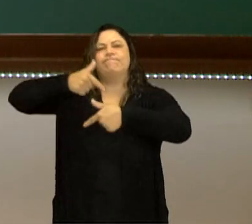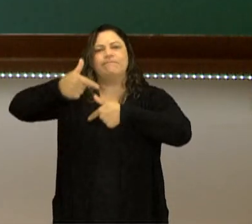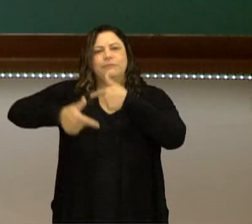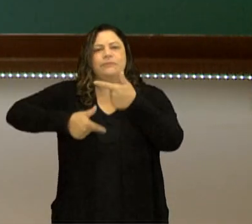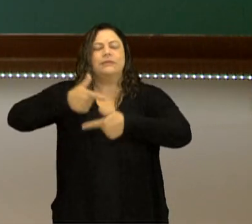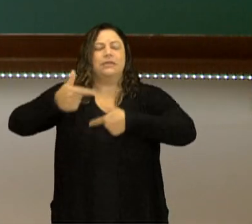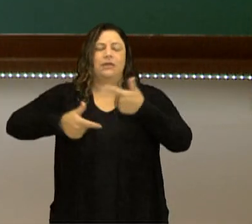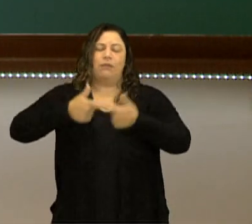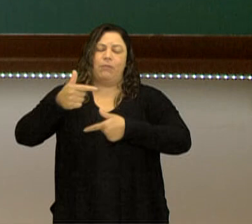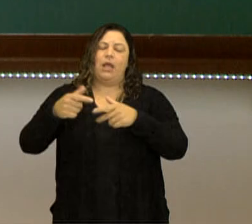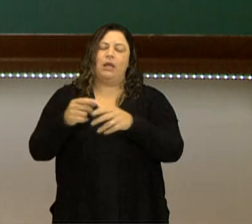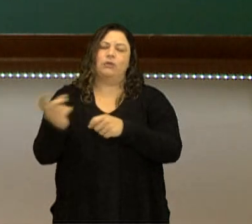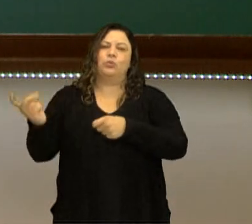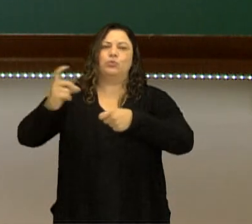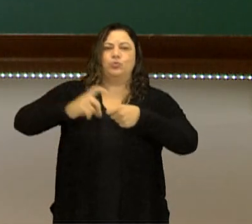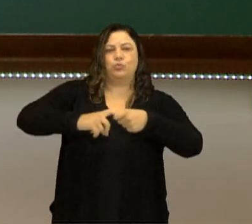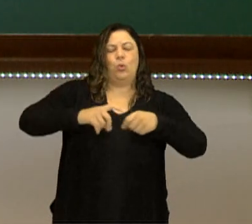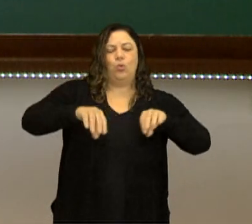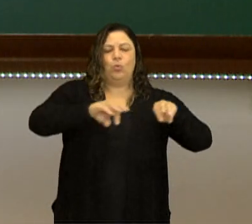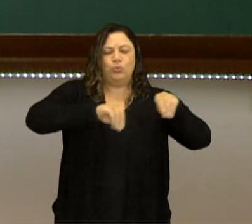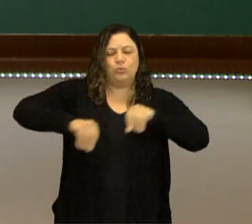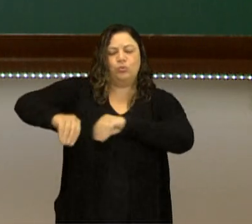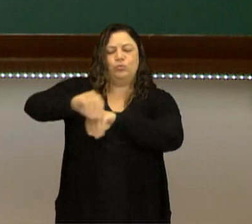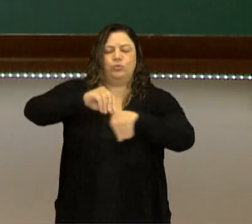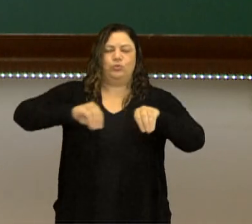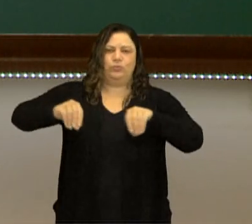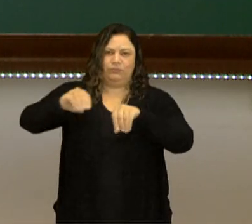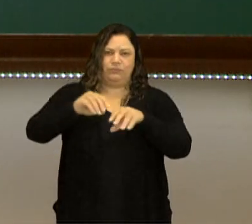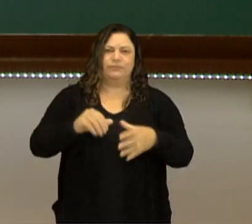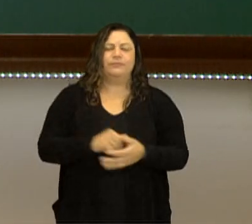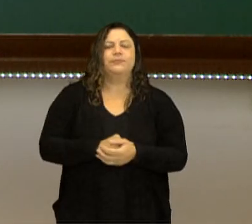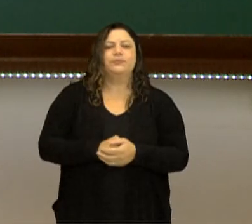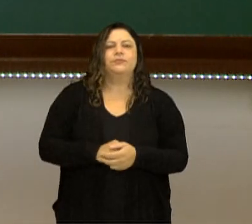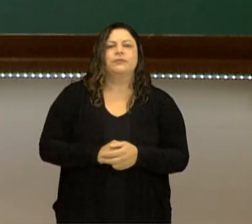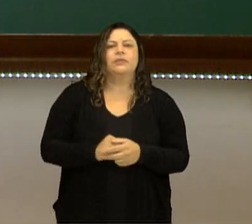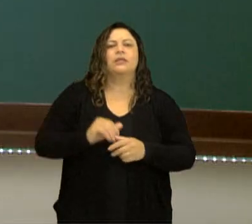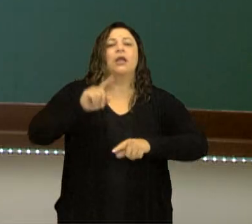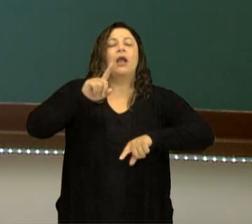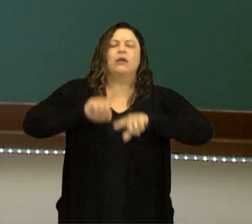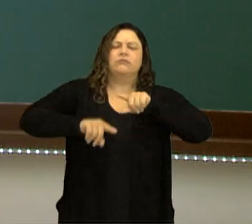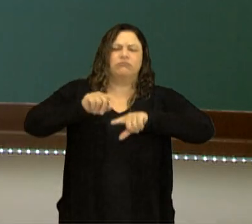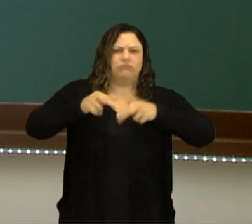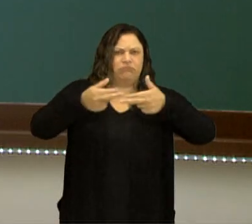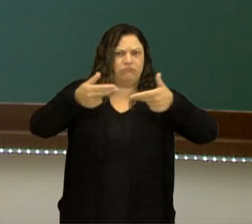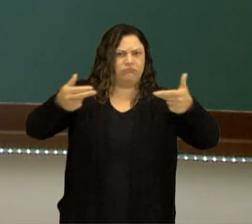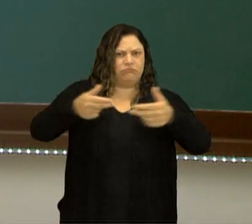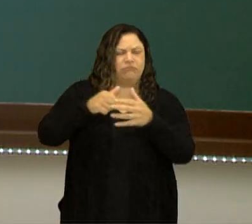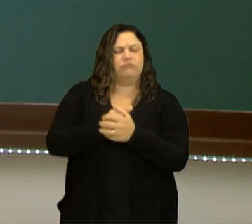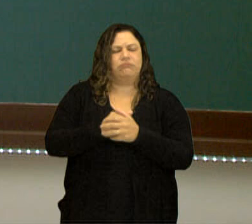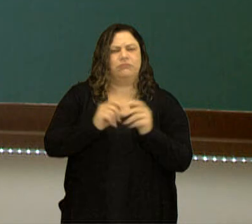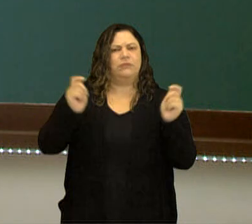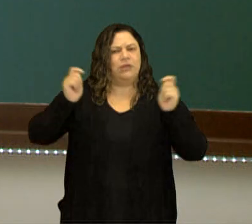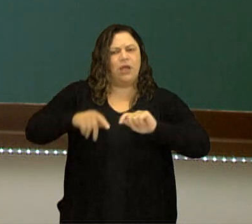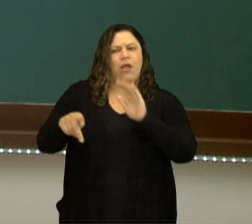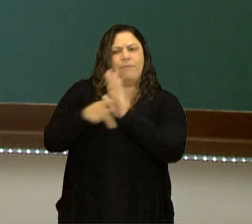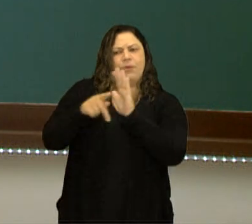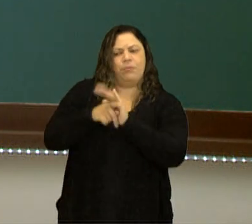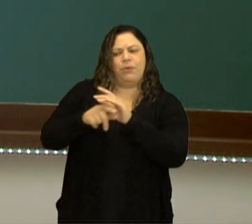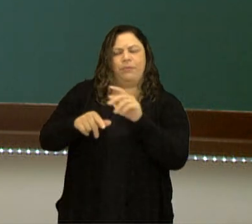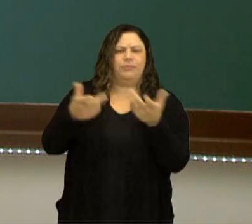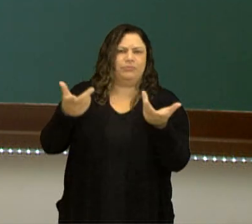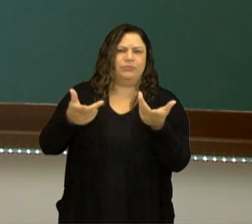aos proprietários das terras. Os instrumentos de trabalho, eles eram bastante rústicos, ou seja, não houve